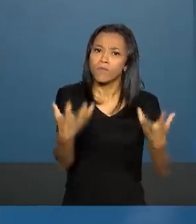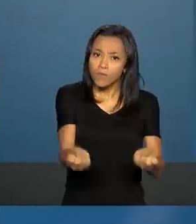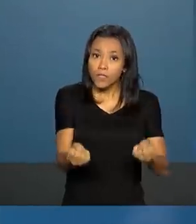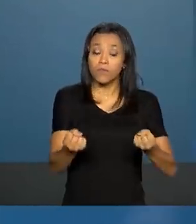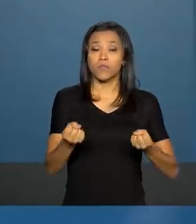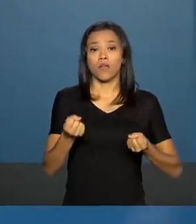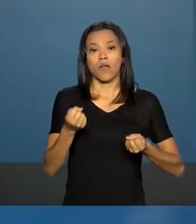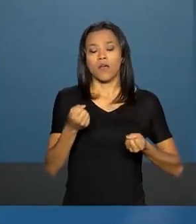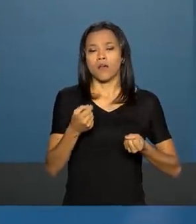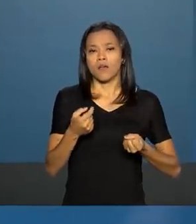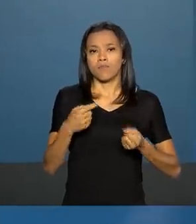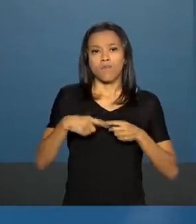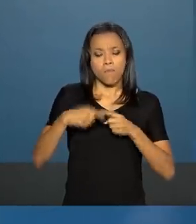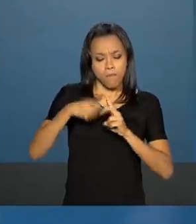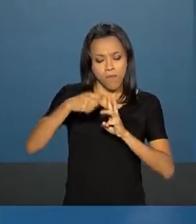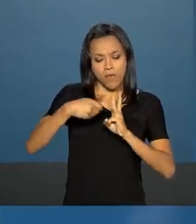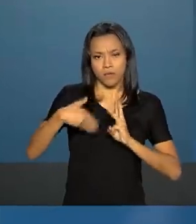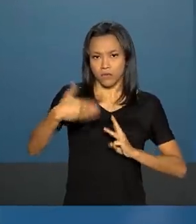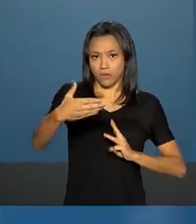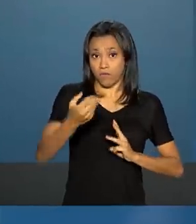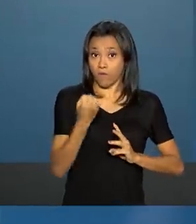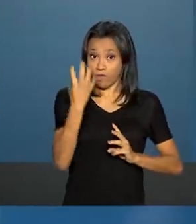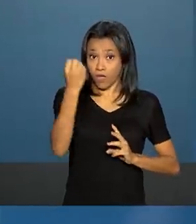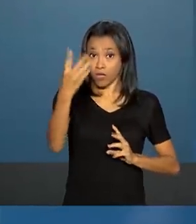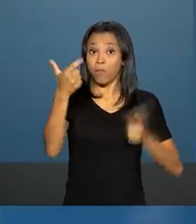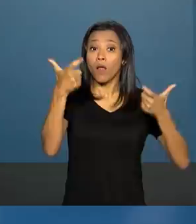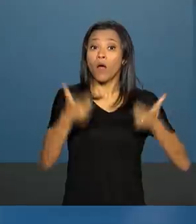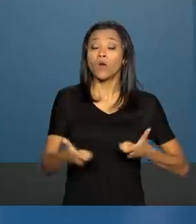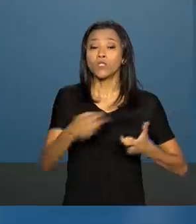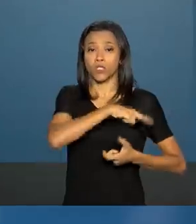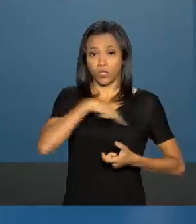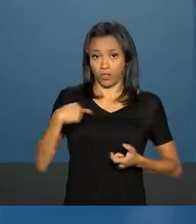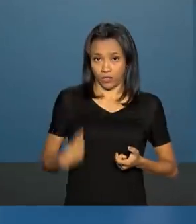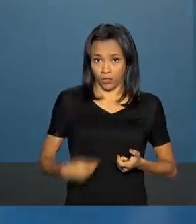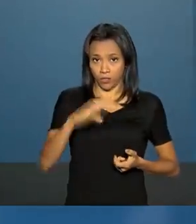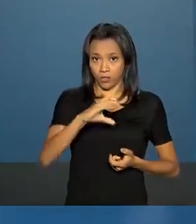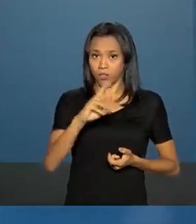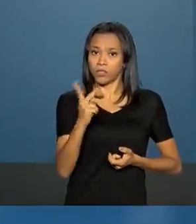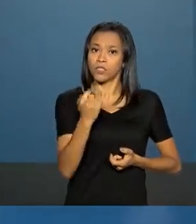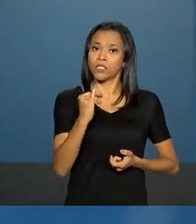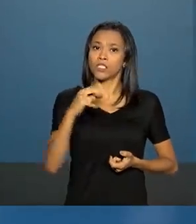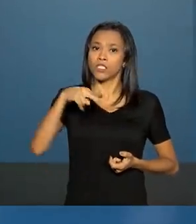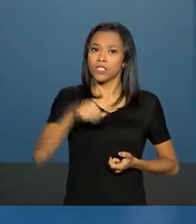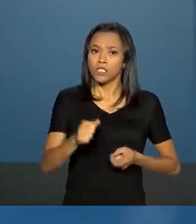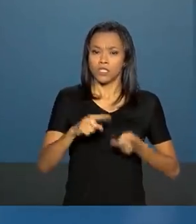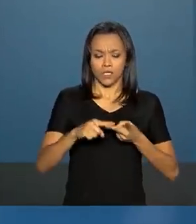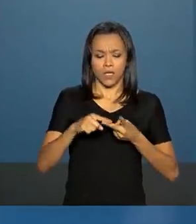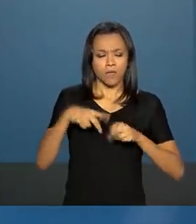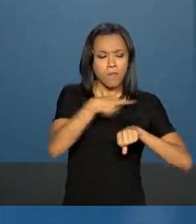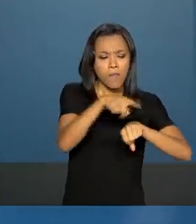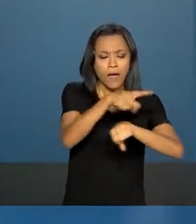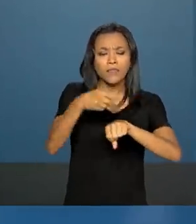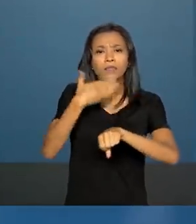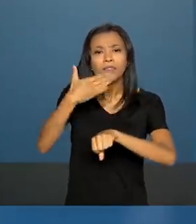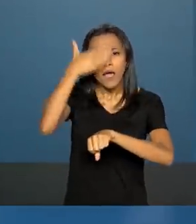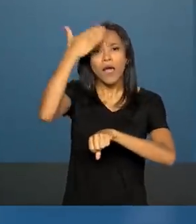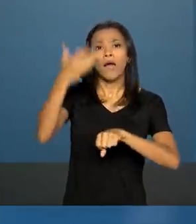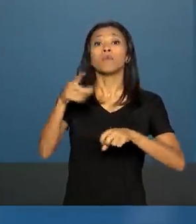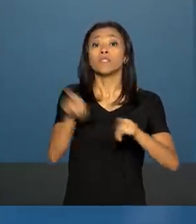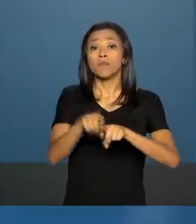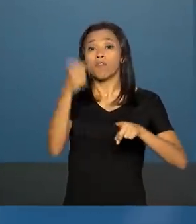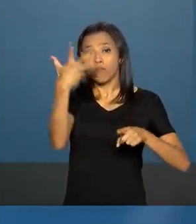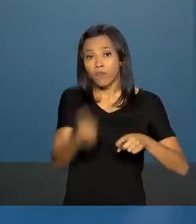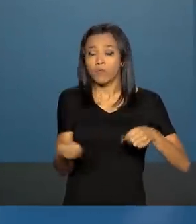Estaremos em viagem nos próximos meses para a China, para a comunidade árabe, de volta aos Estados